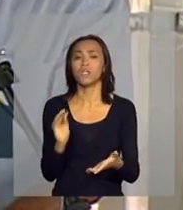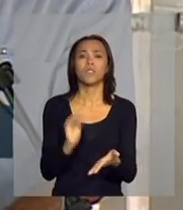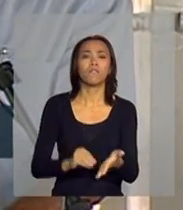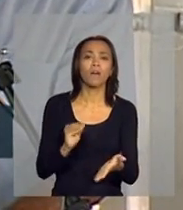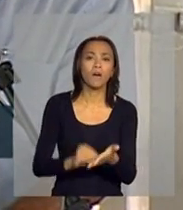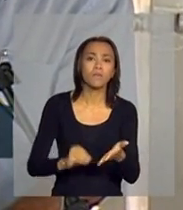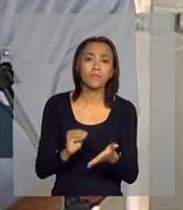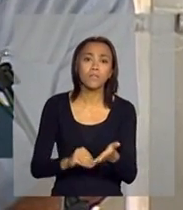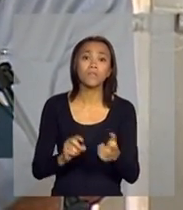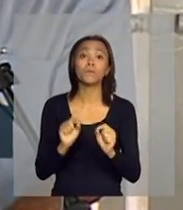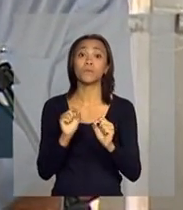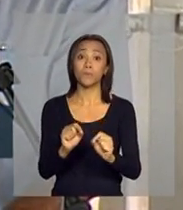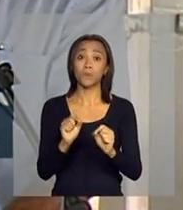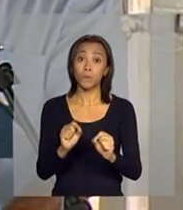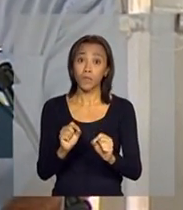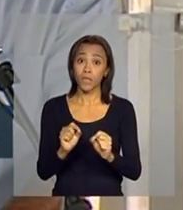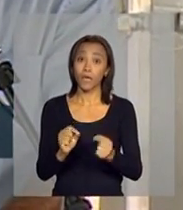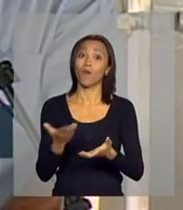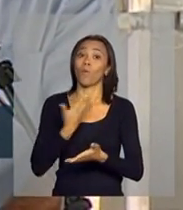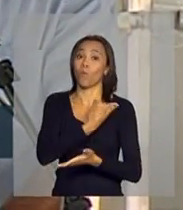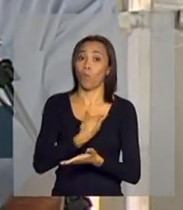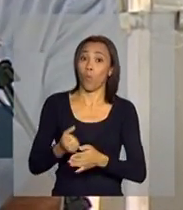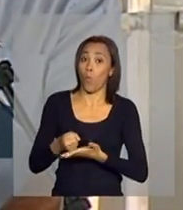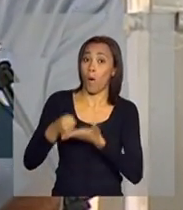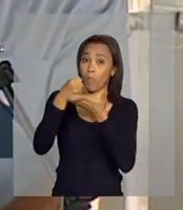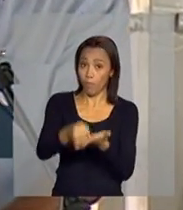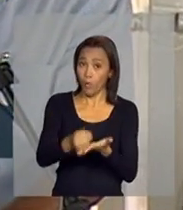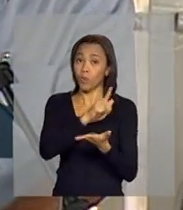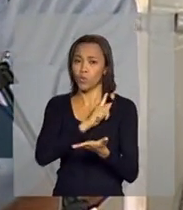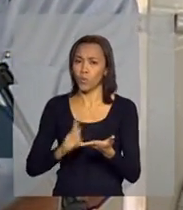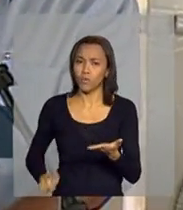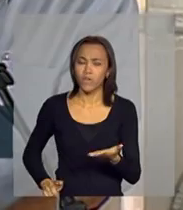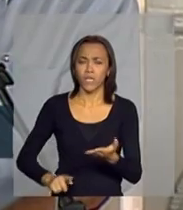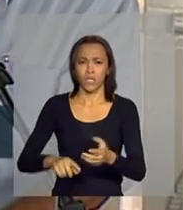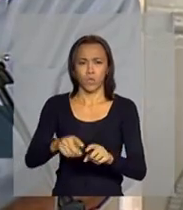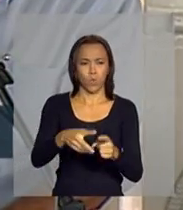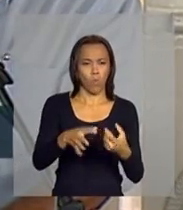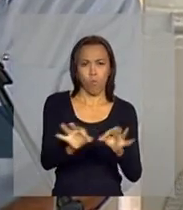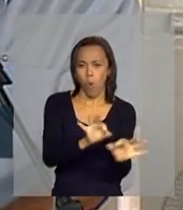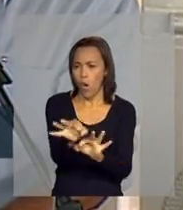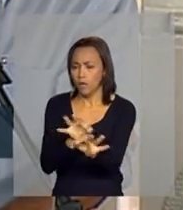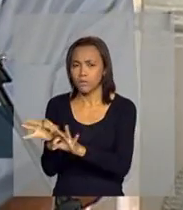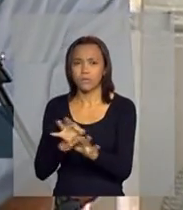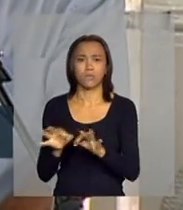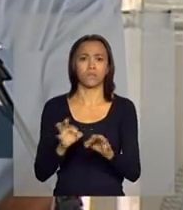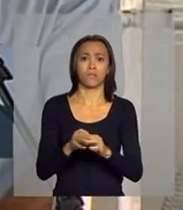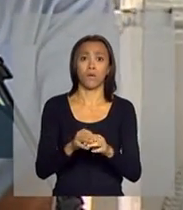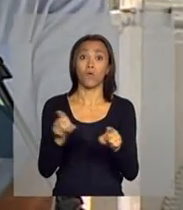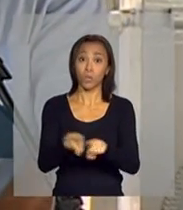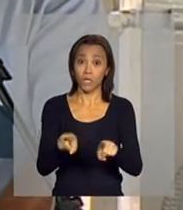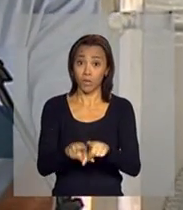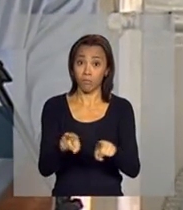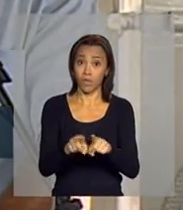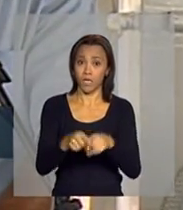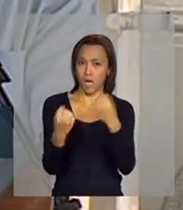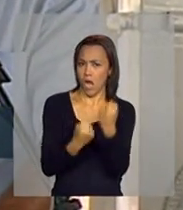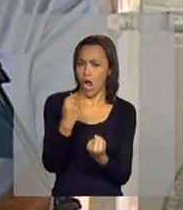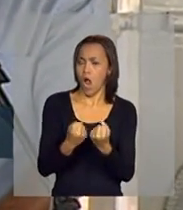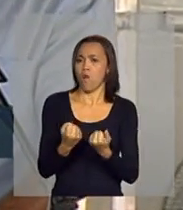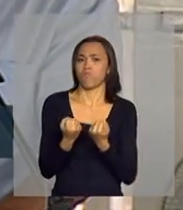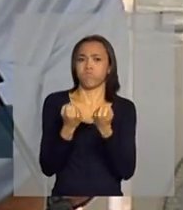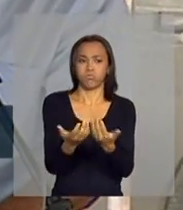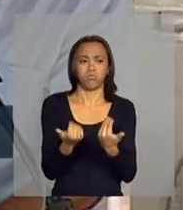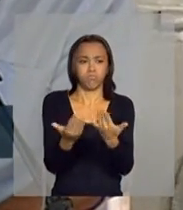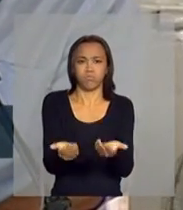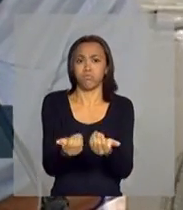Tem faltado a parte do poder público com infraestrutura, com transporte, com logística, com apoio técnico